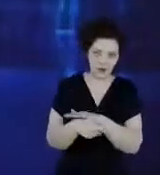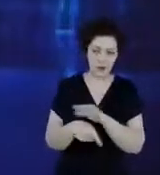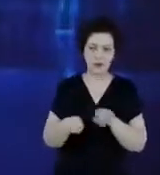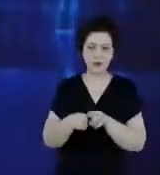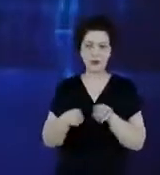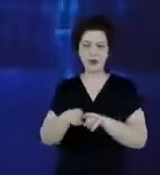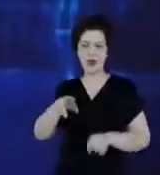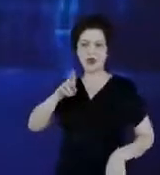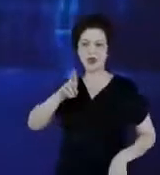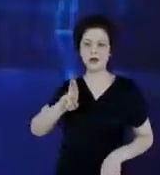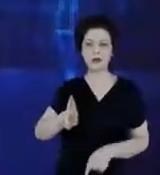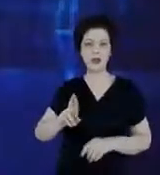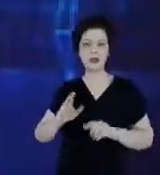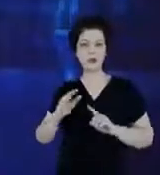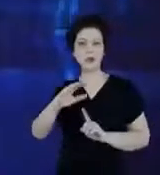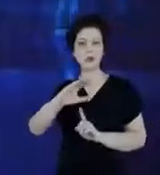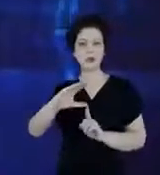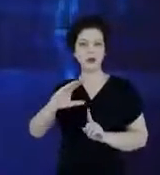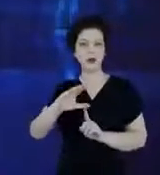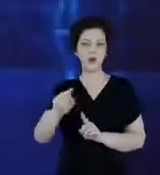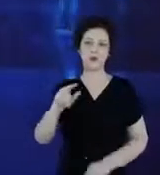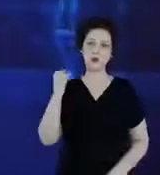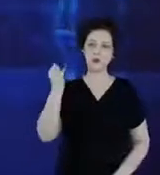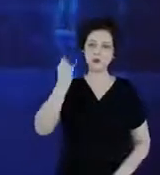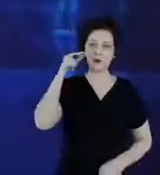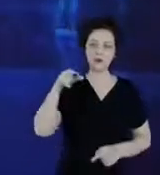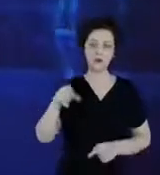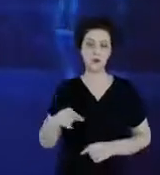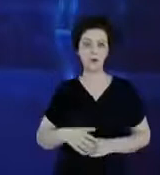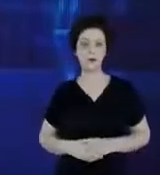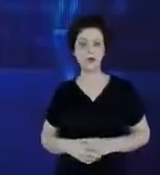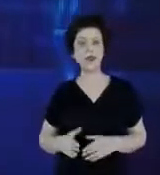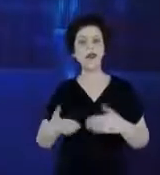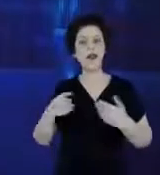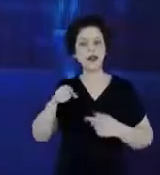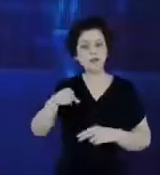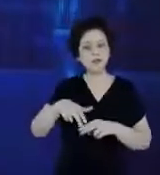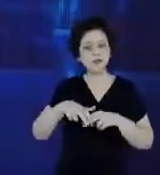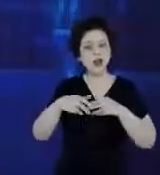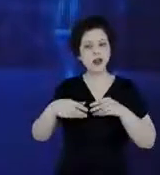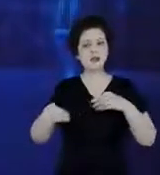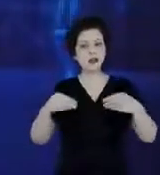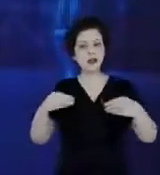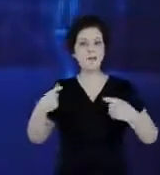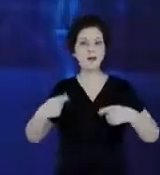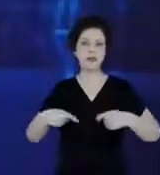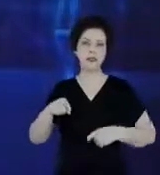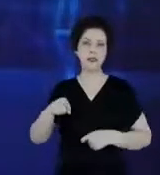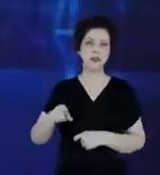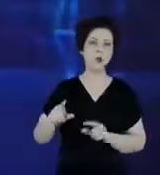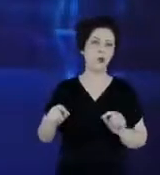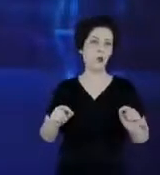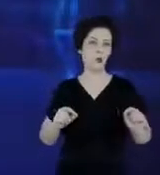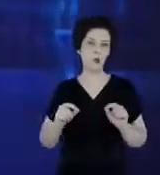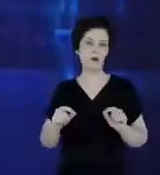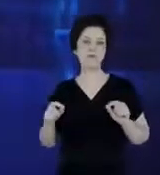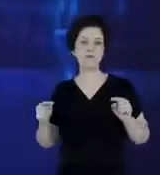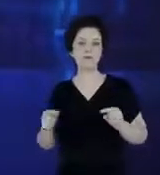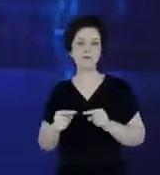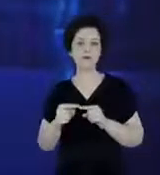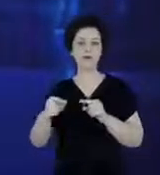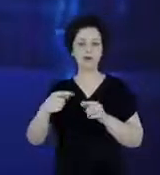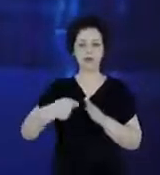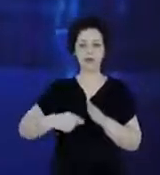seus clientes. Esse é um ponto fundamental. E daí que a gente precisa flexibilizar mais a questão relacionada a essa taxa de